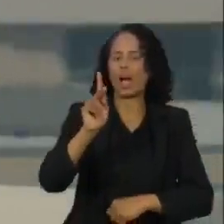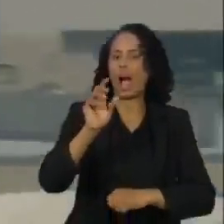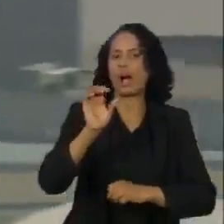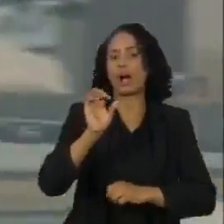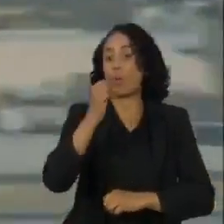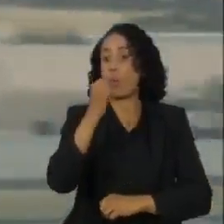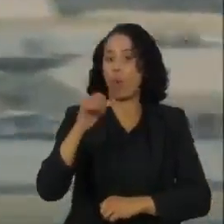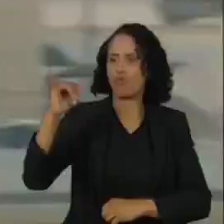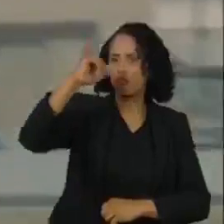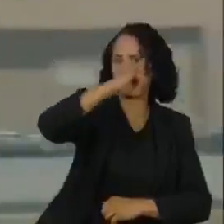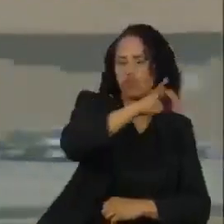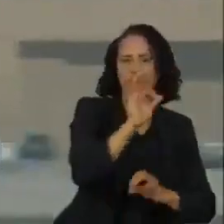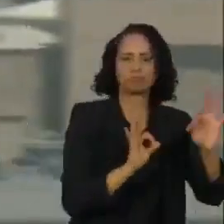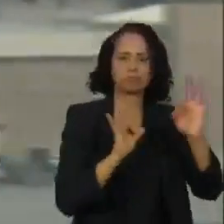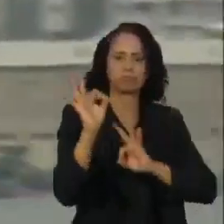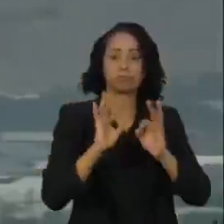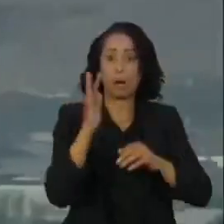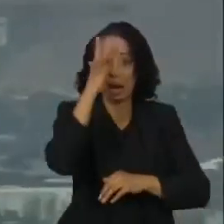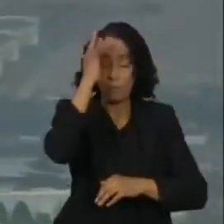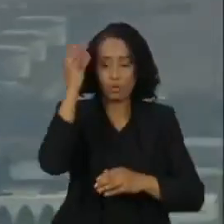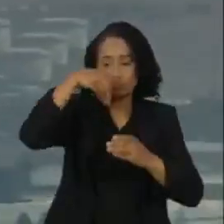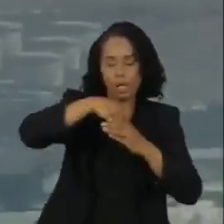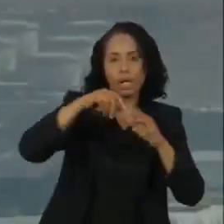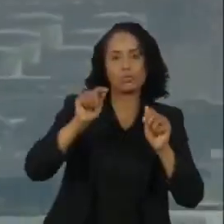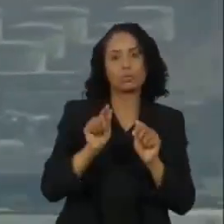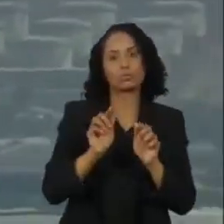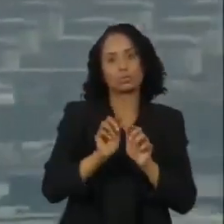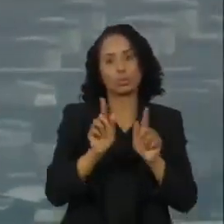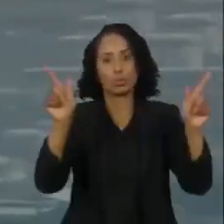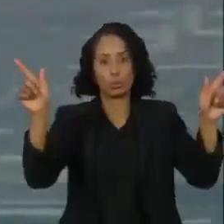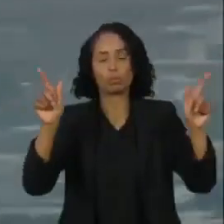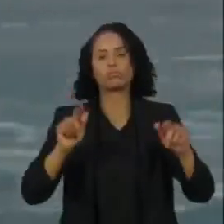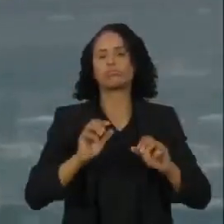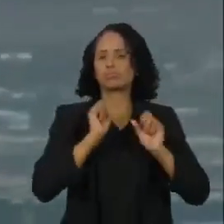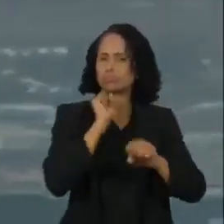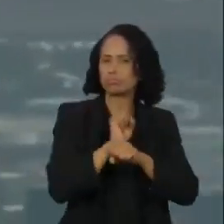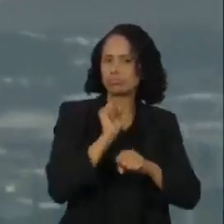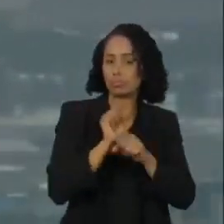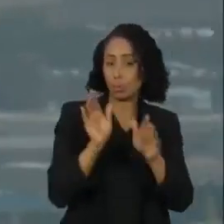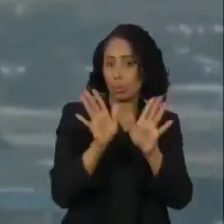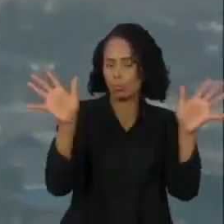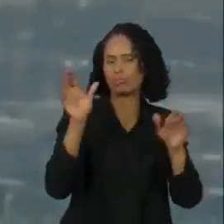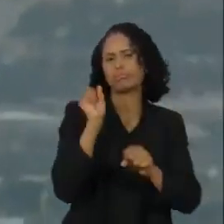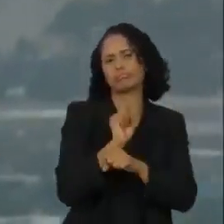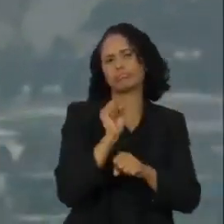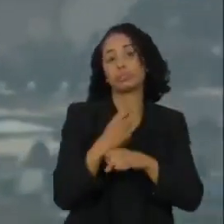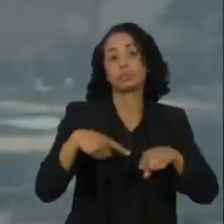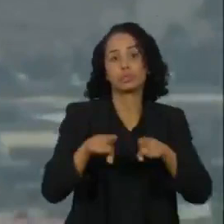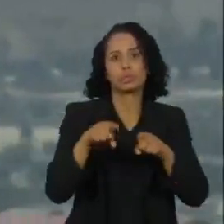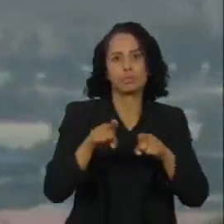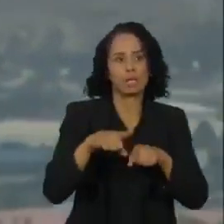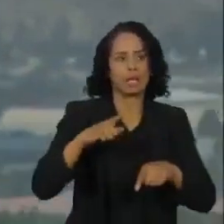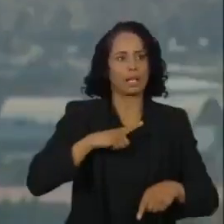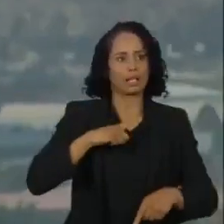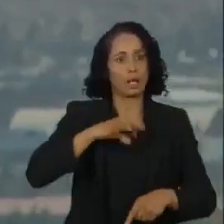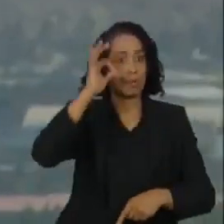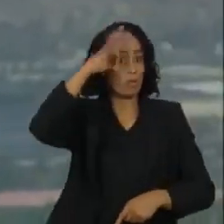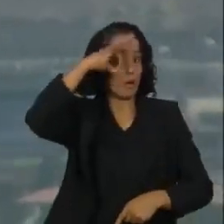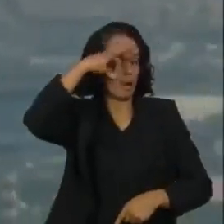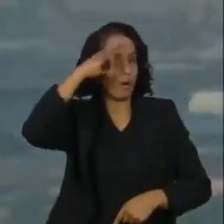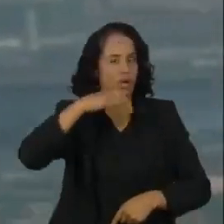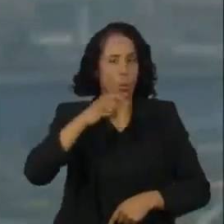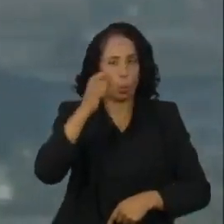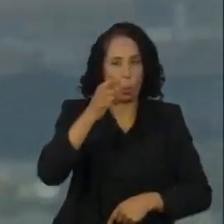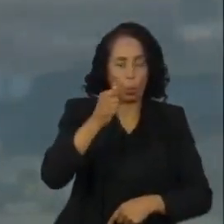com cerca de mil pessoas que aguardam dentro do aeroporto os Estados Unidos retiraram mais de 100 mil afegãos e também devem terminar nas